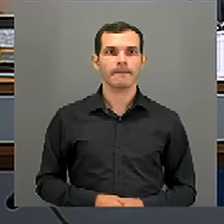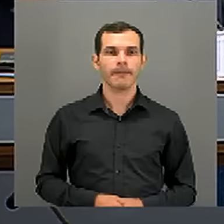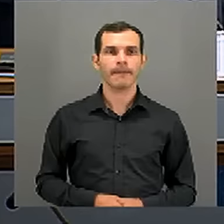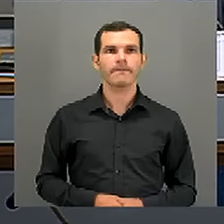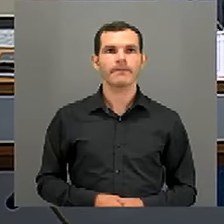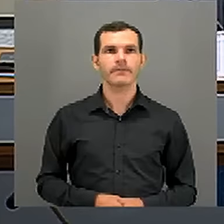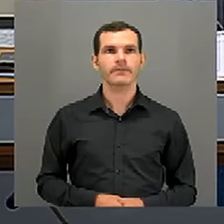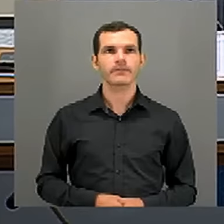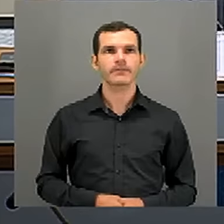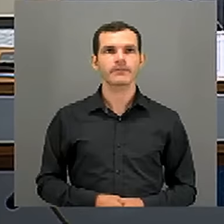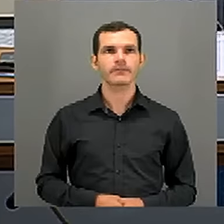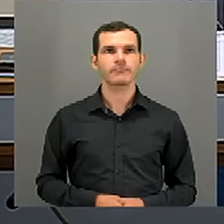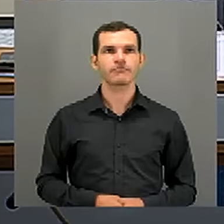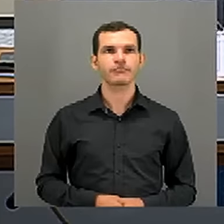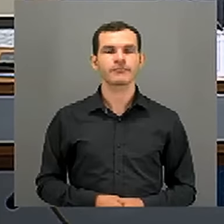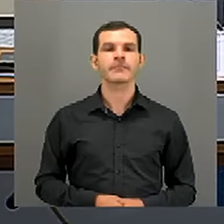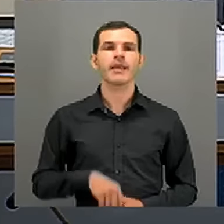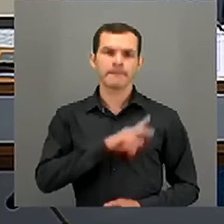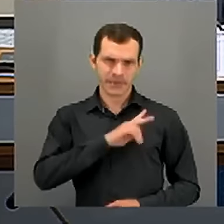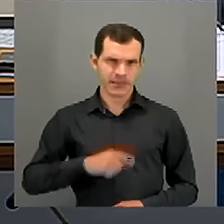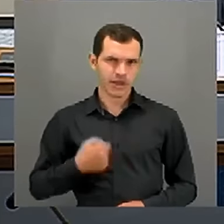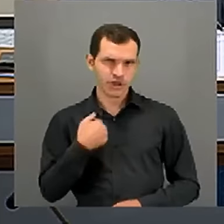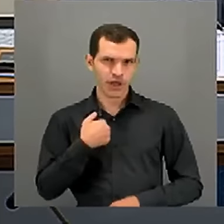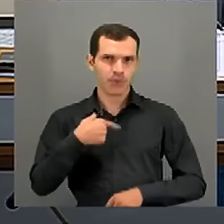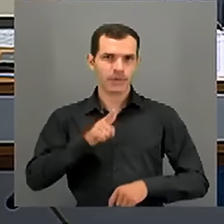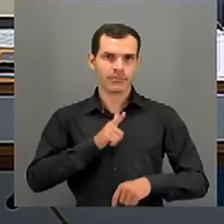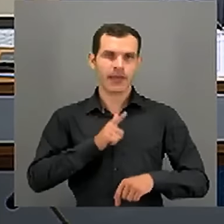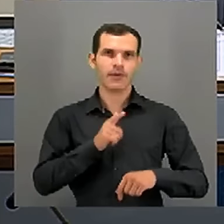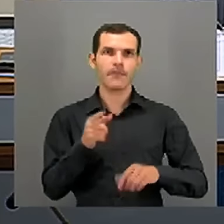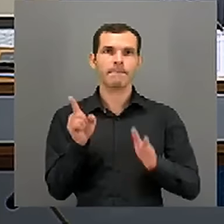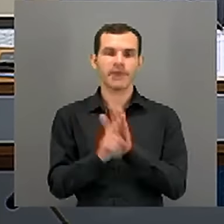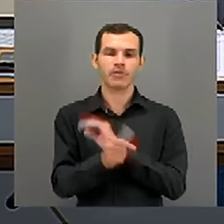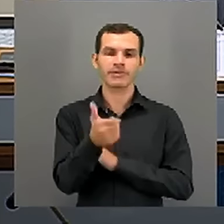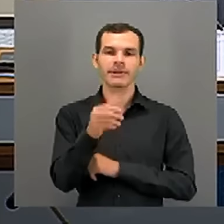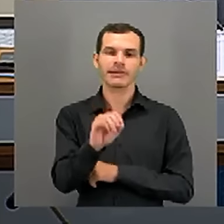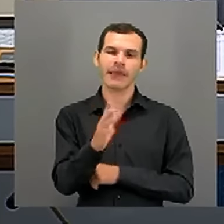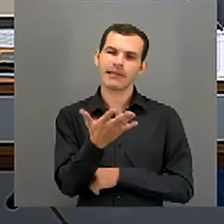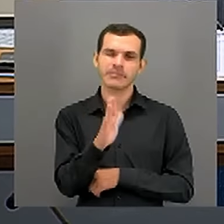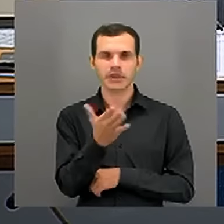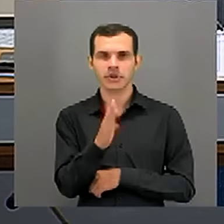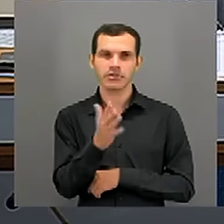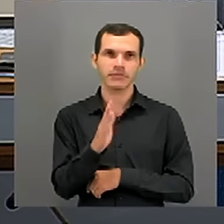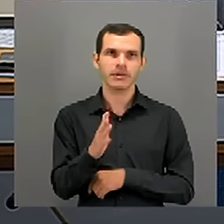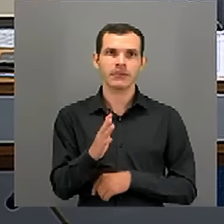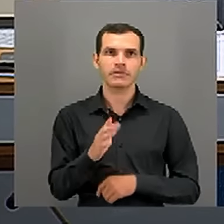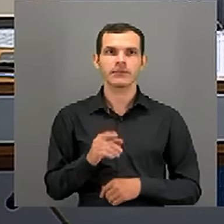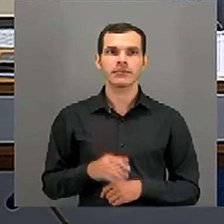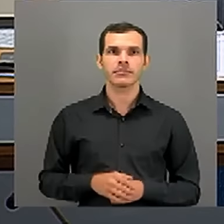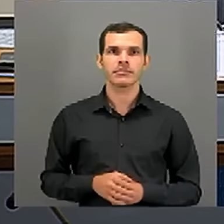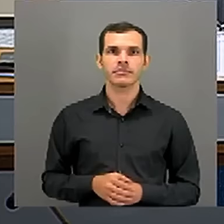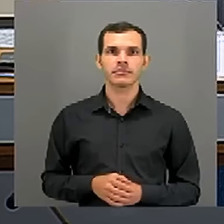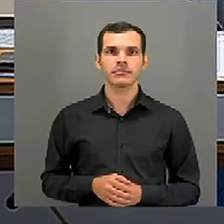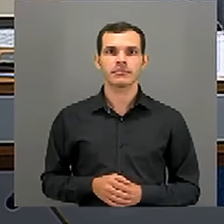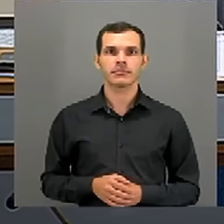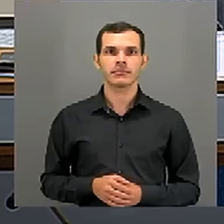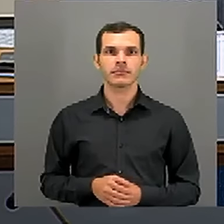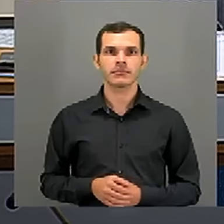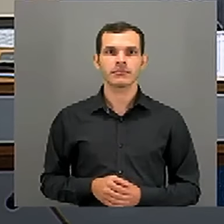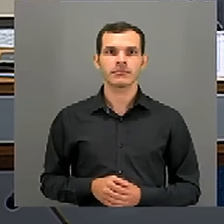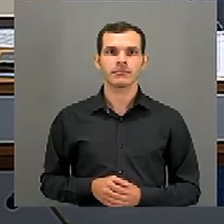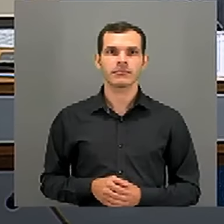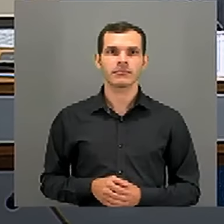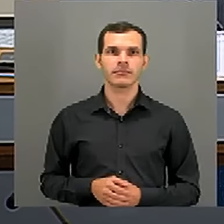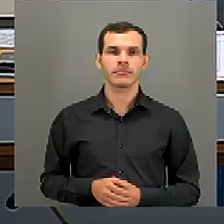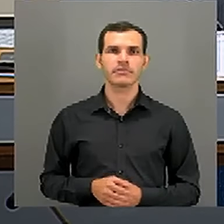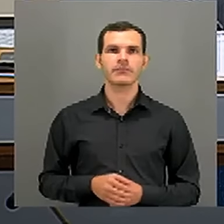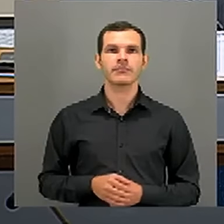Presidente, eu teria aqui umas 10 perguntas para fazer. Acho que... O que Vossa Excelência? Faço... A tua